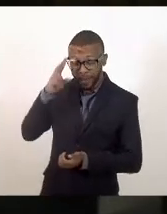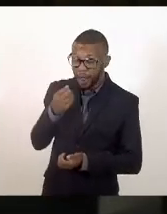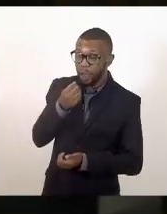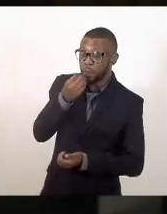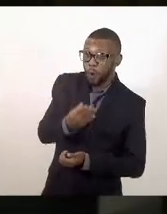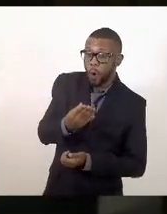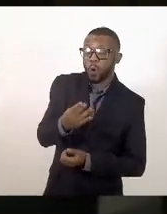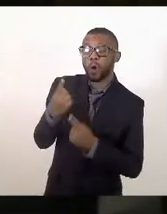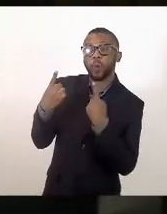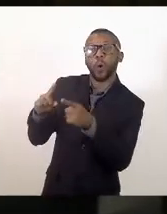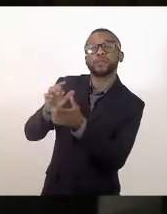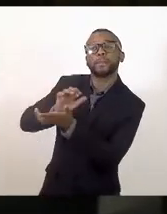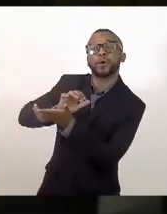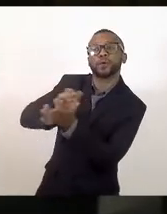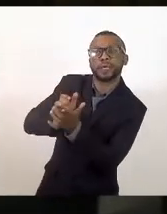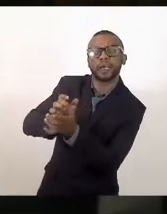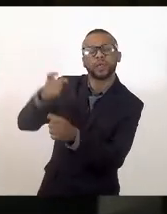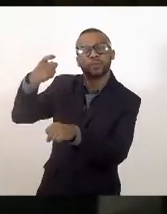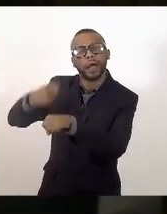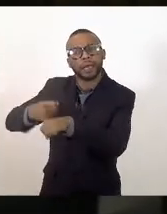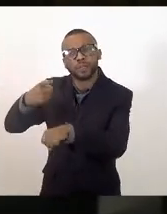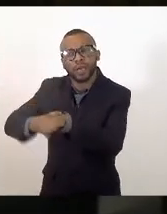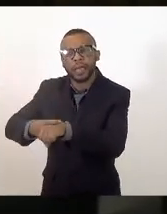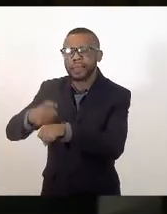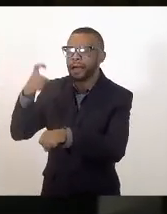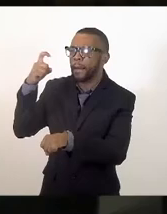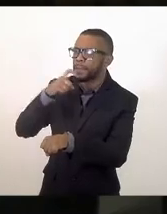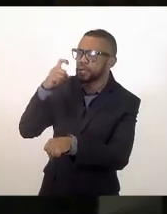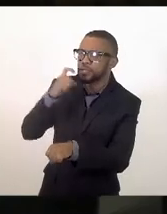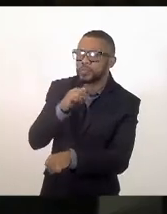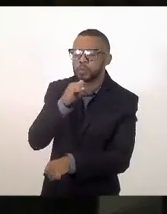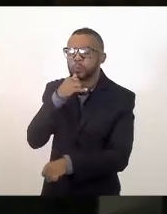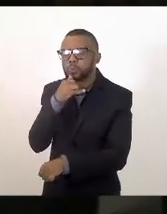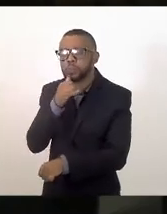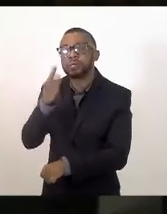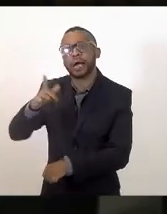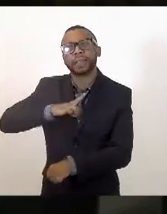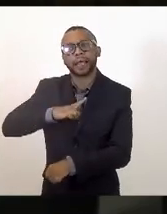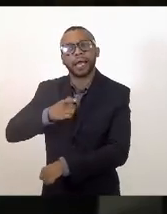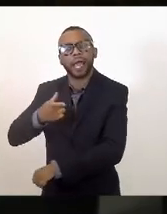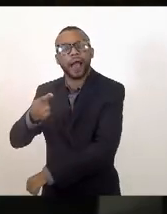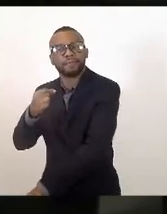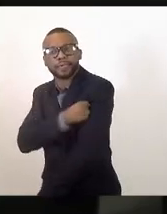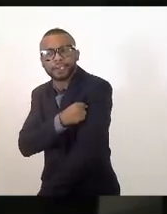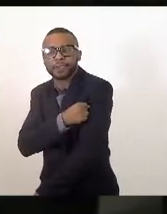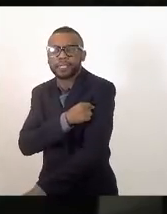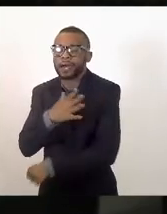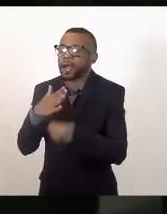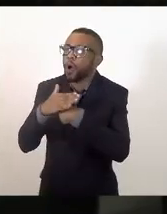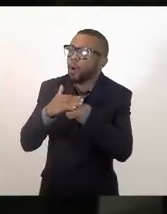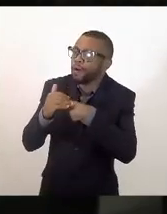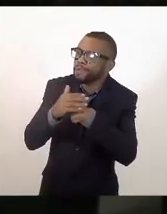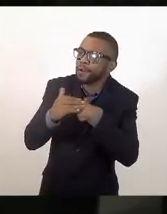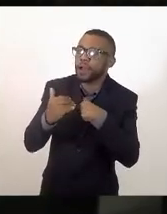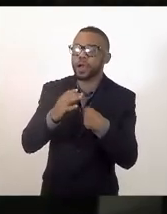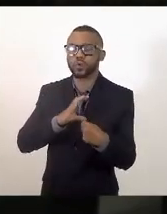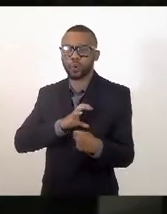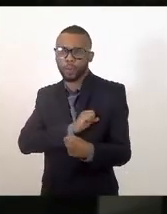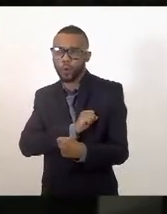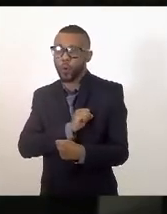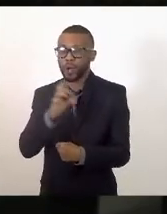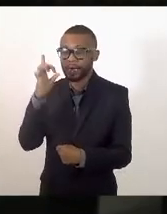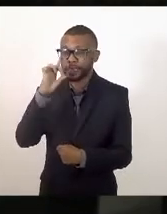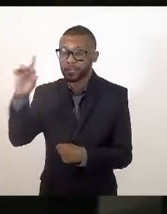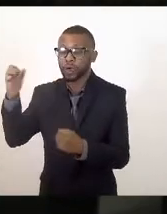contra a ignorância, a mentira, a tristeza, já existe vacina. É o afeto, é o amor. Que Deus nos